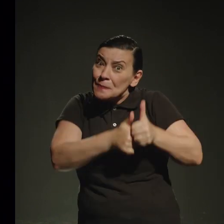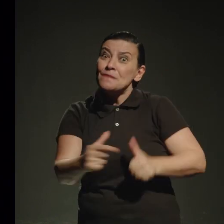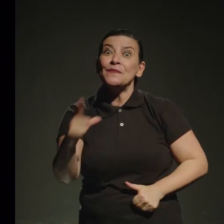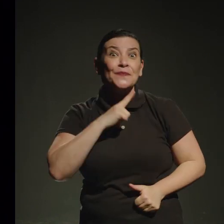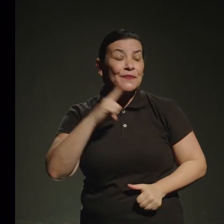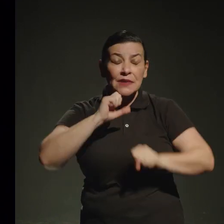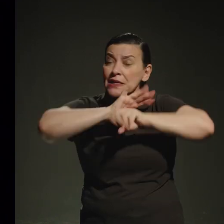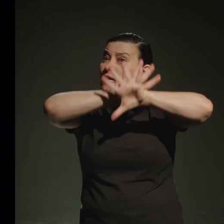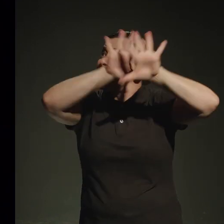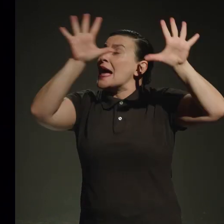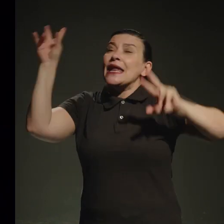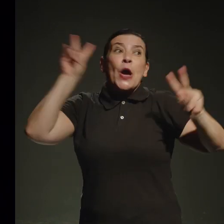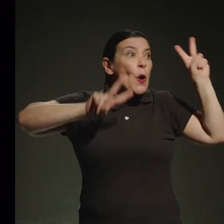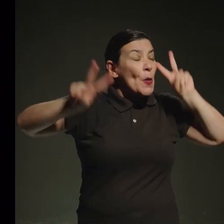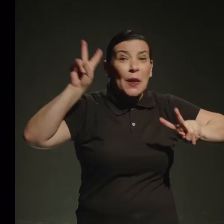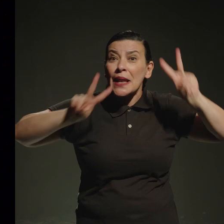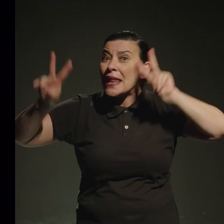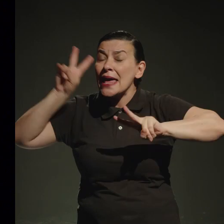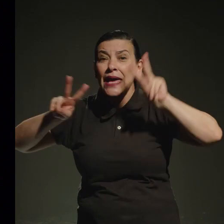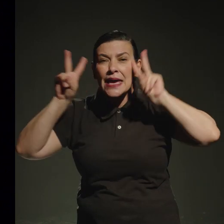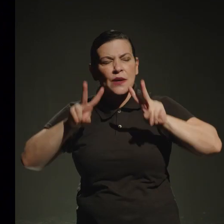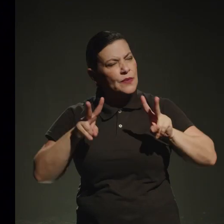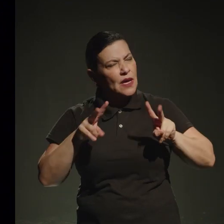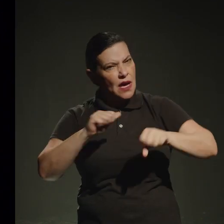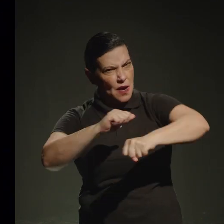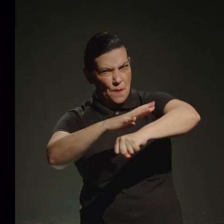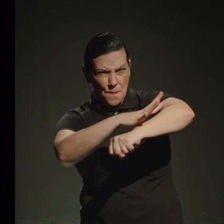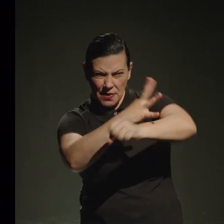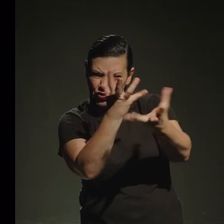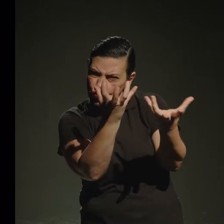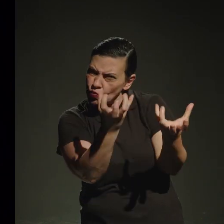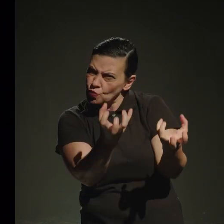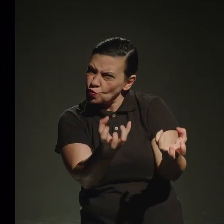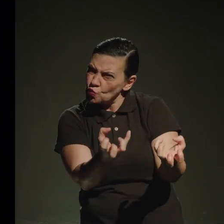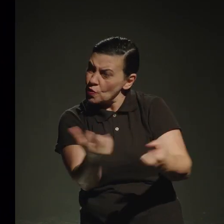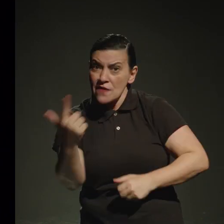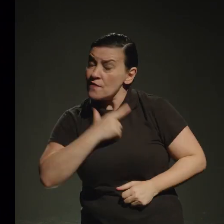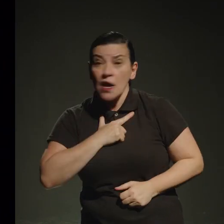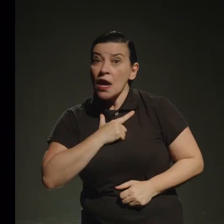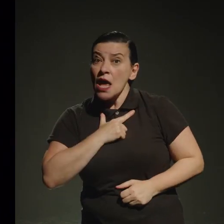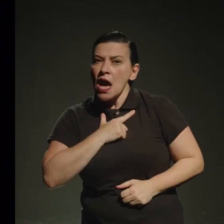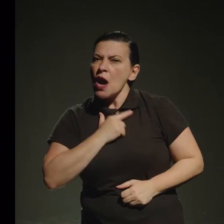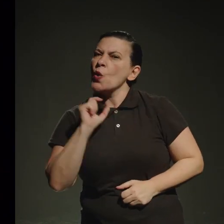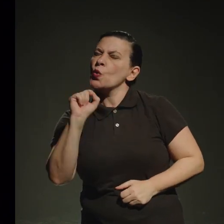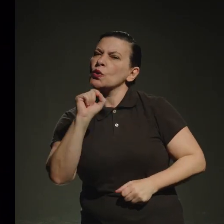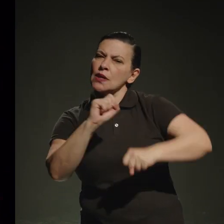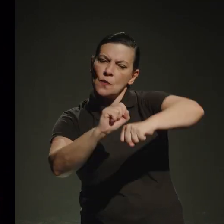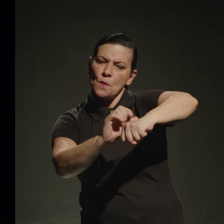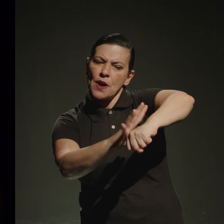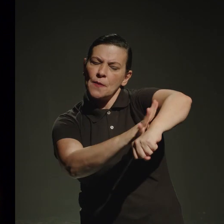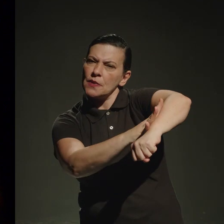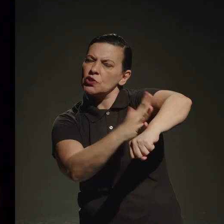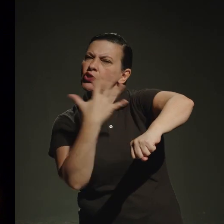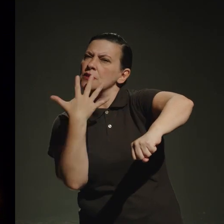Ela estava bem aqui. Era clara, isso eu me lembro. Não era uma mancha escura, não era uma mancha feia, era só de outra